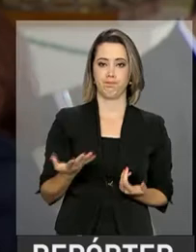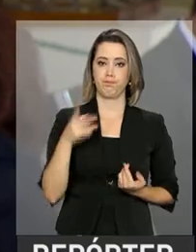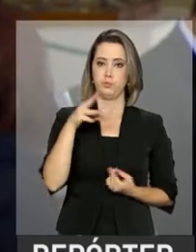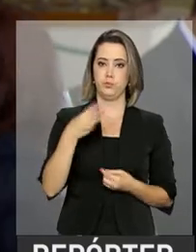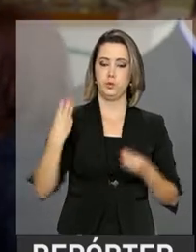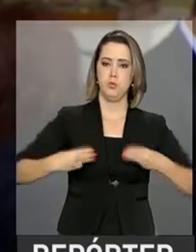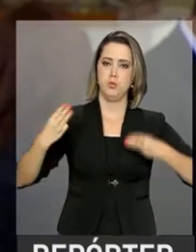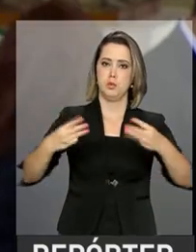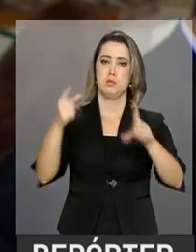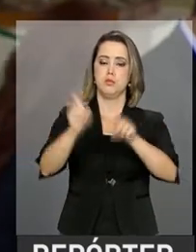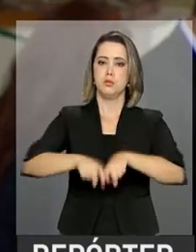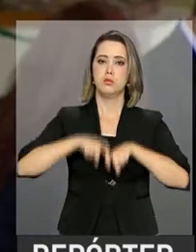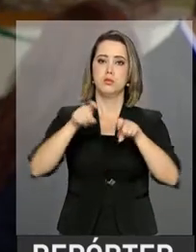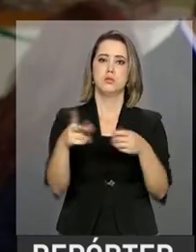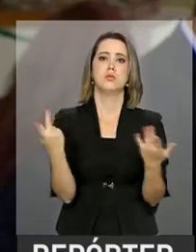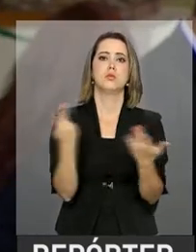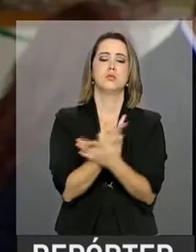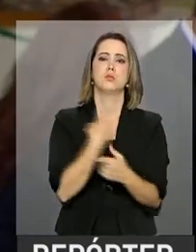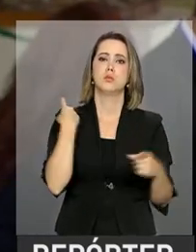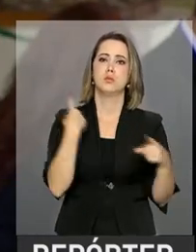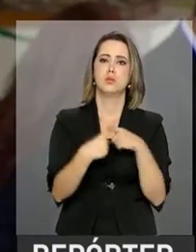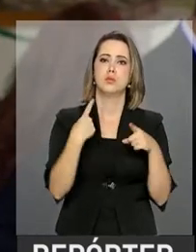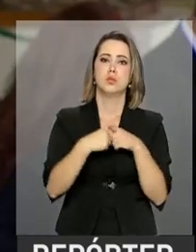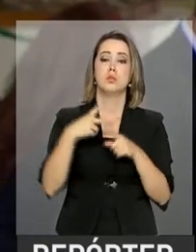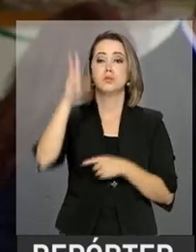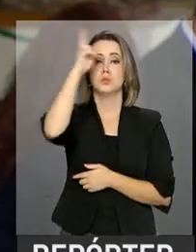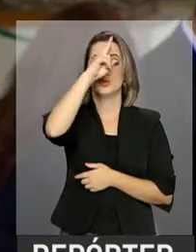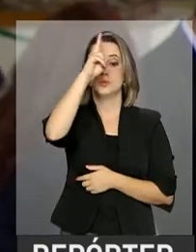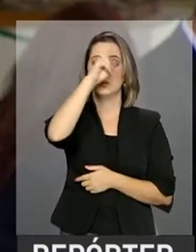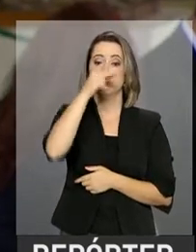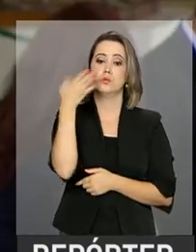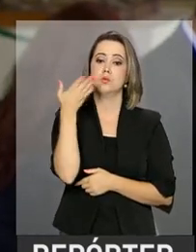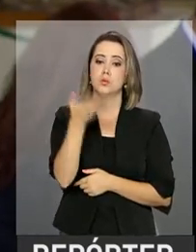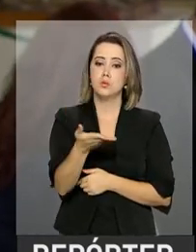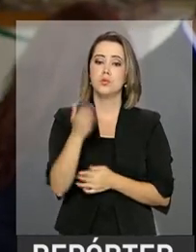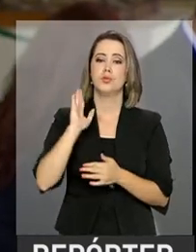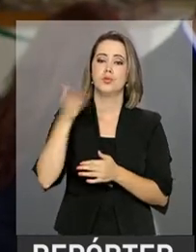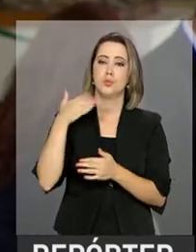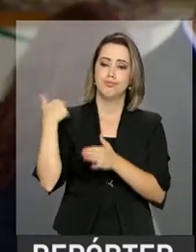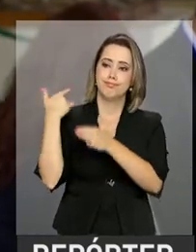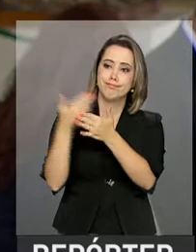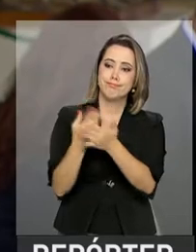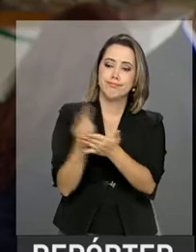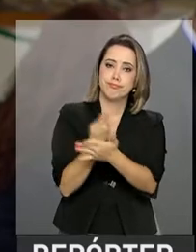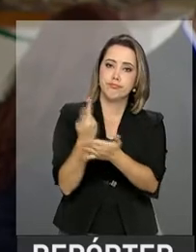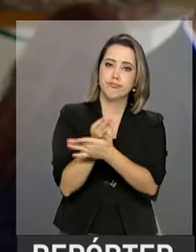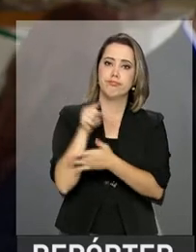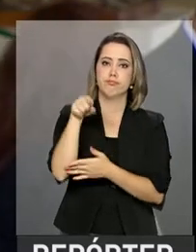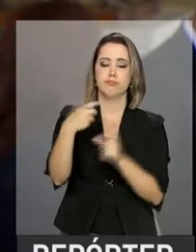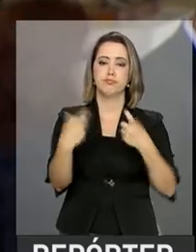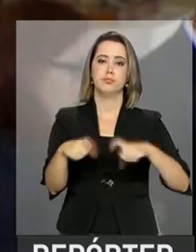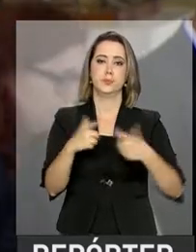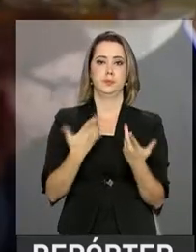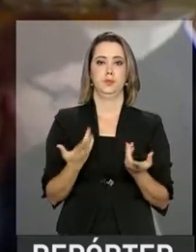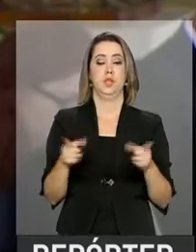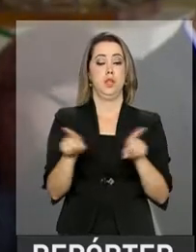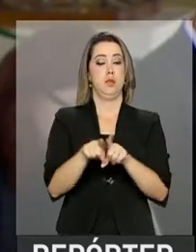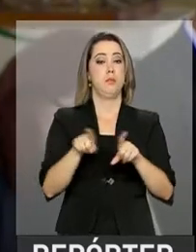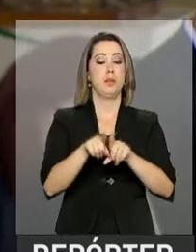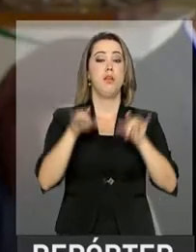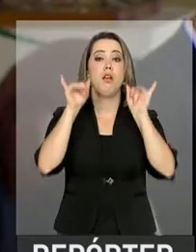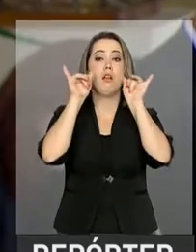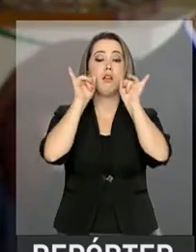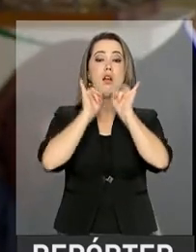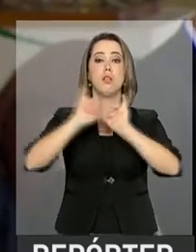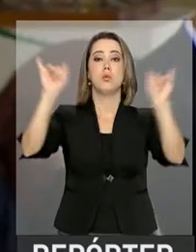da Agricultura, isso vai ocorrer pelo histórico desses estabelecimentos. O Ministério da Agricultura também anunciou